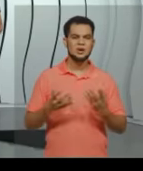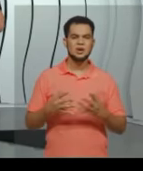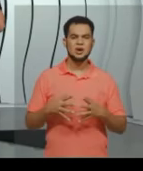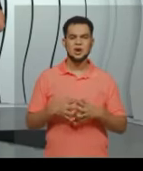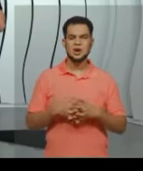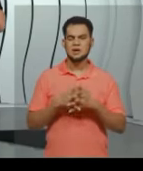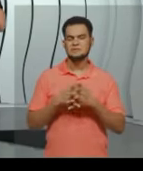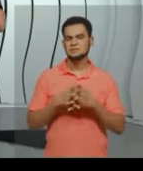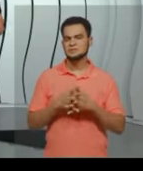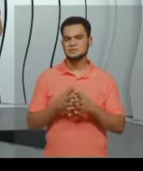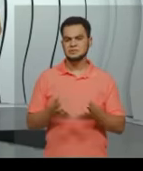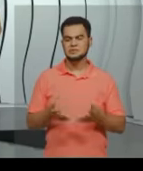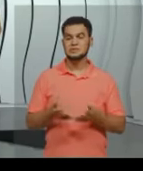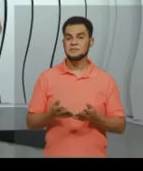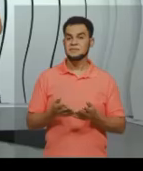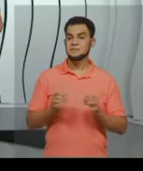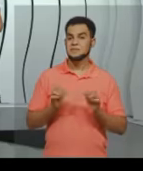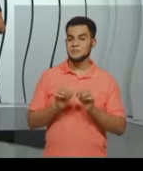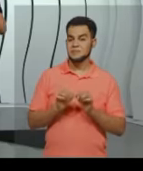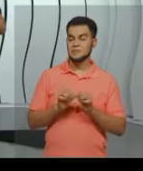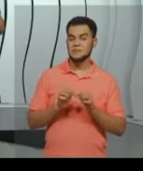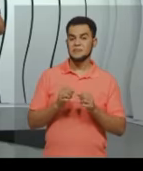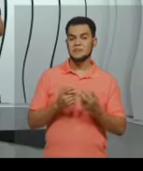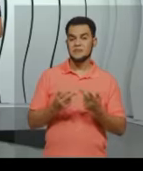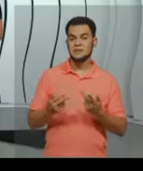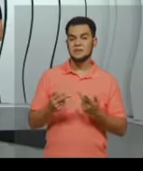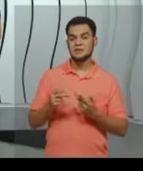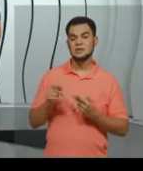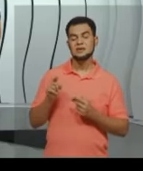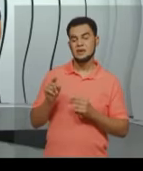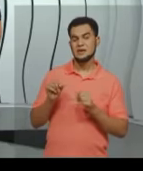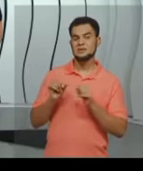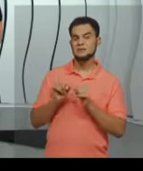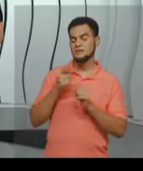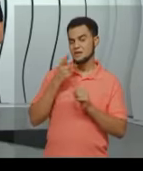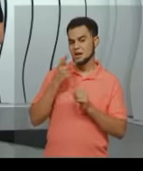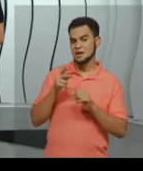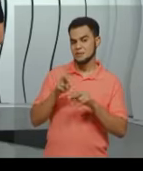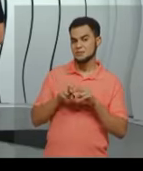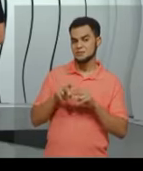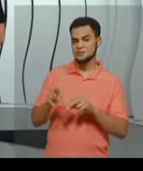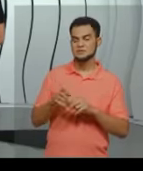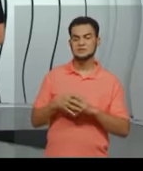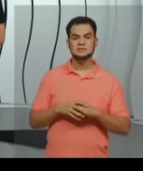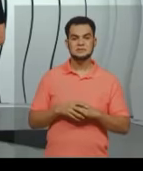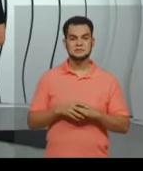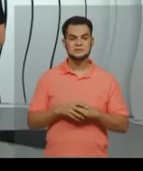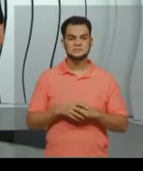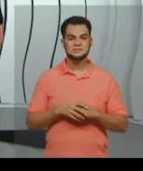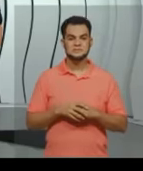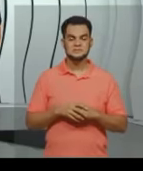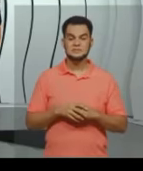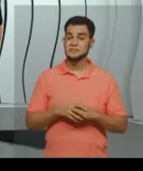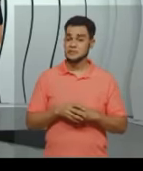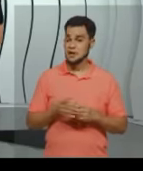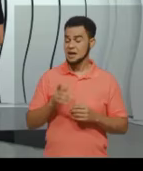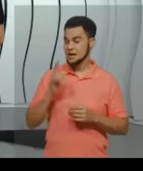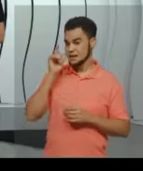Então, faça as coisas que elas vão falar por você. E aqui eu achei interessante também esse